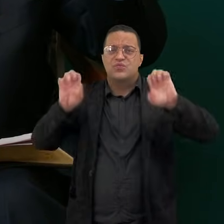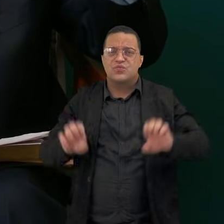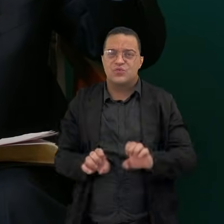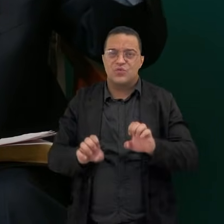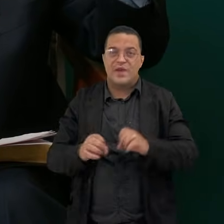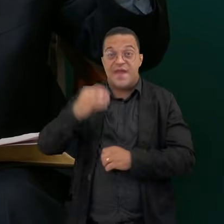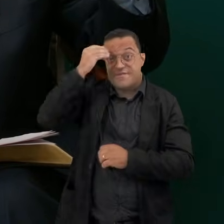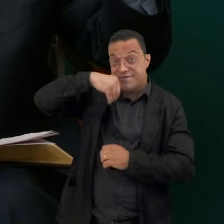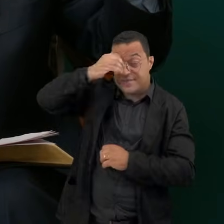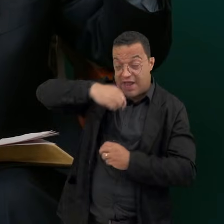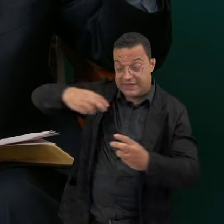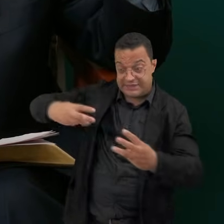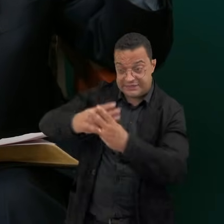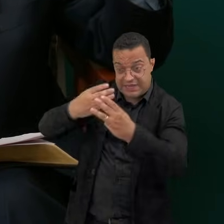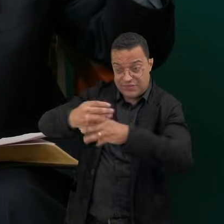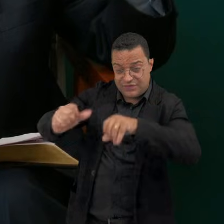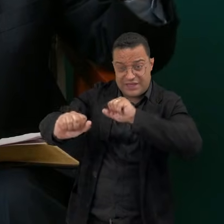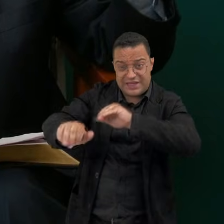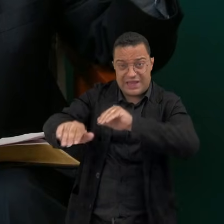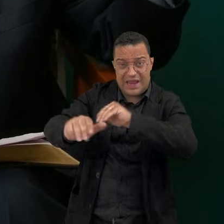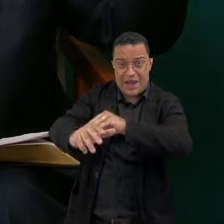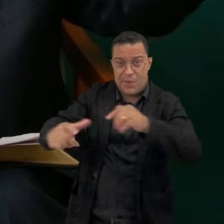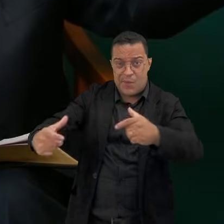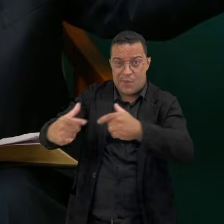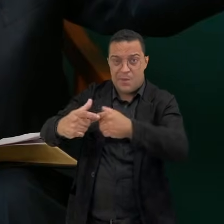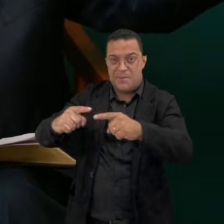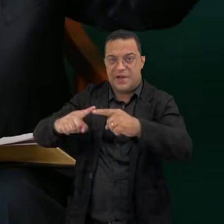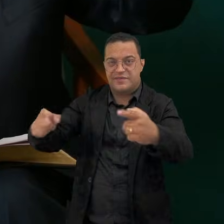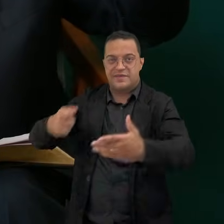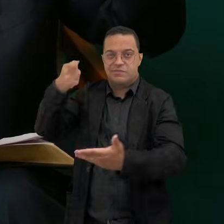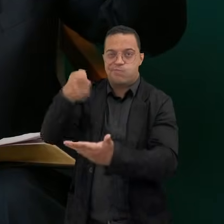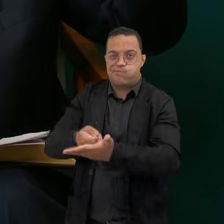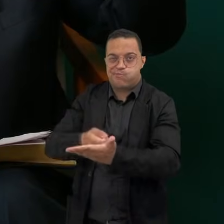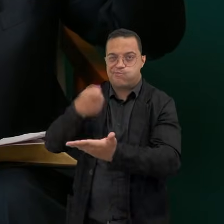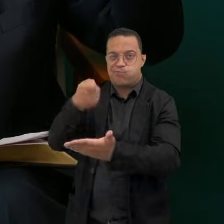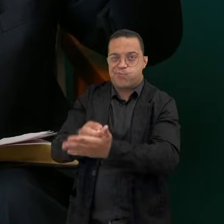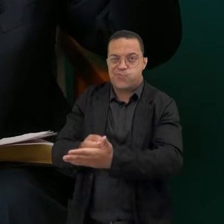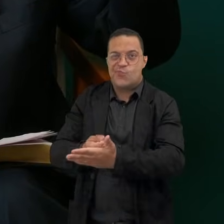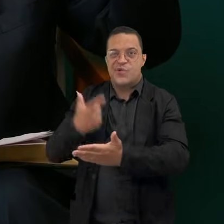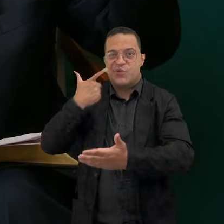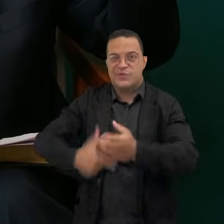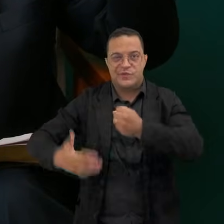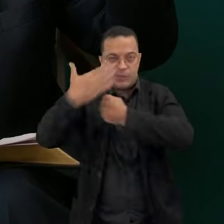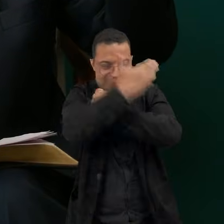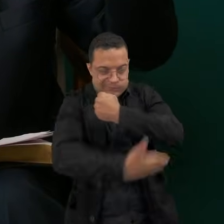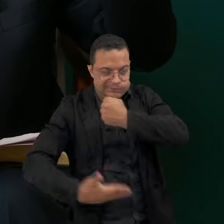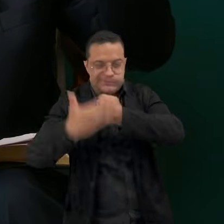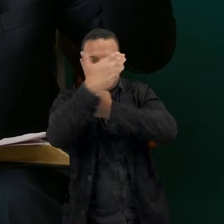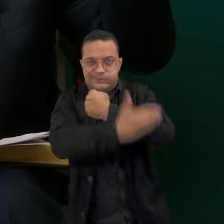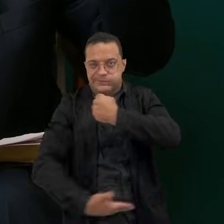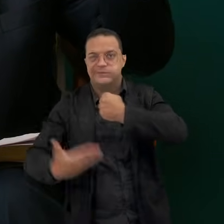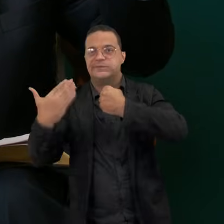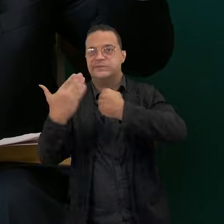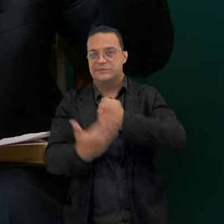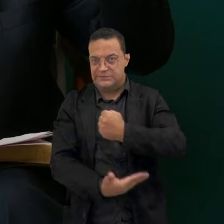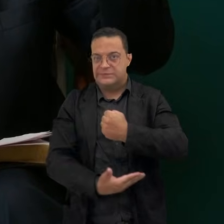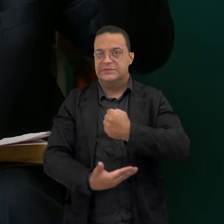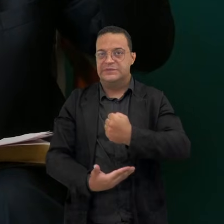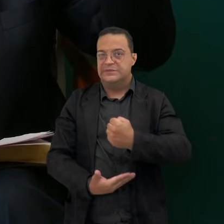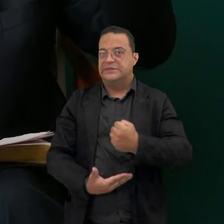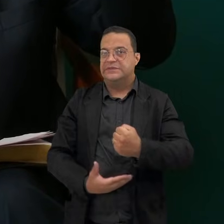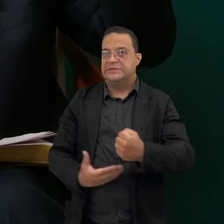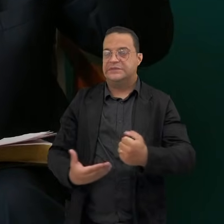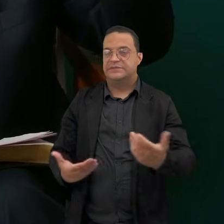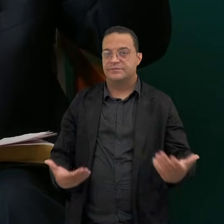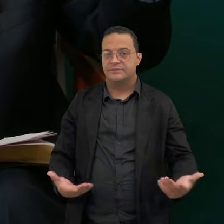recurso militar, armamento e tudo, conseguiu resistir àquele ataque e foi preservado.